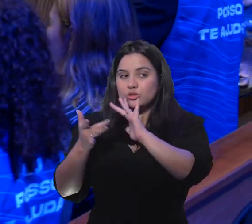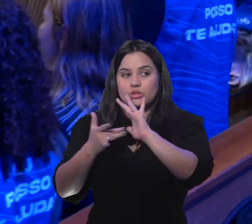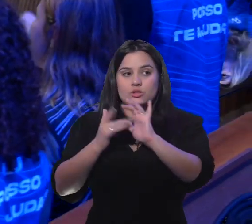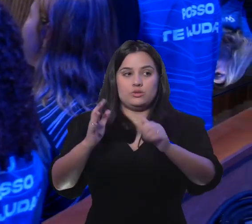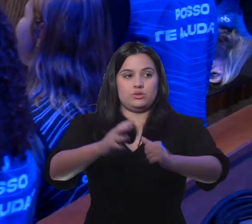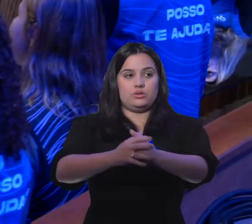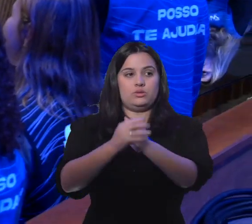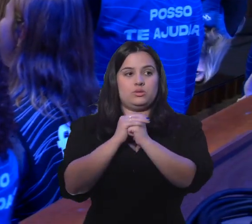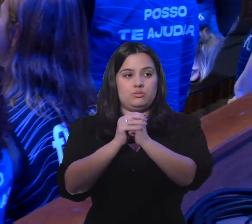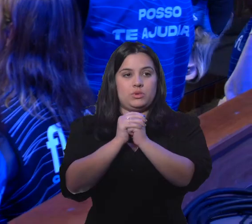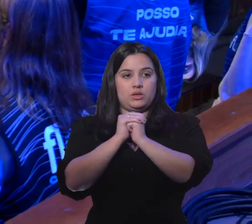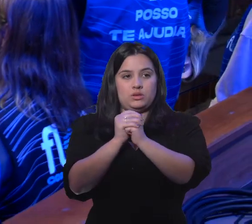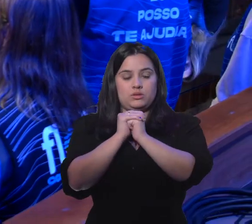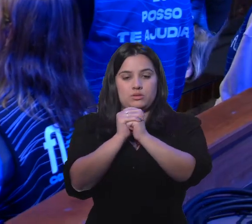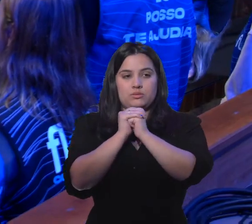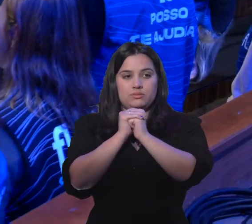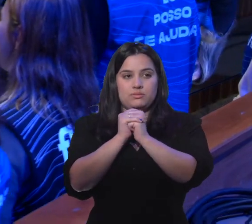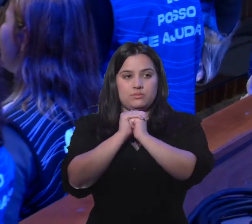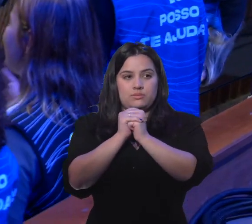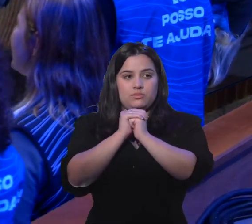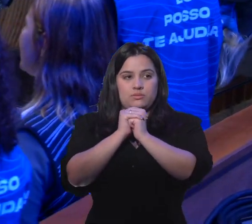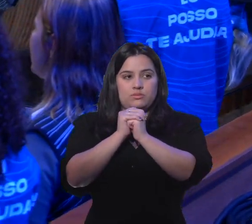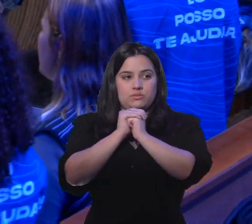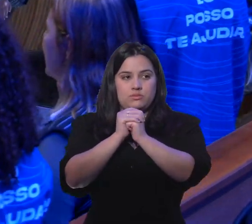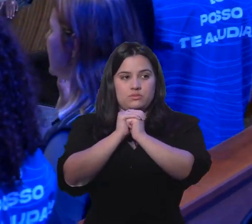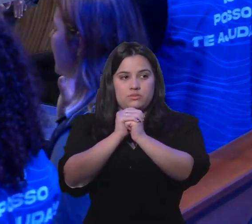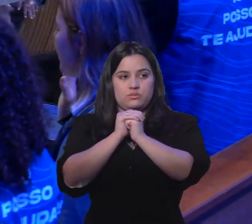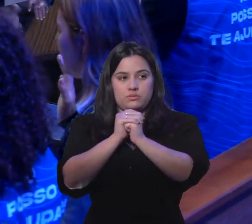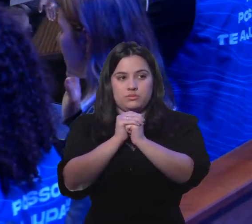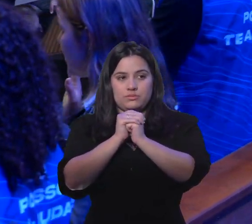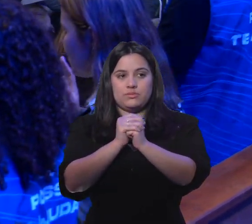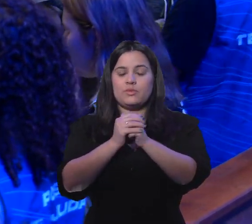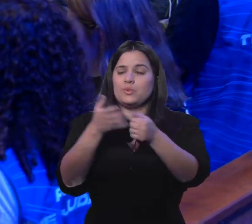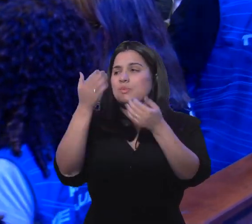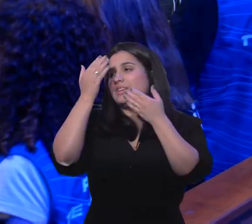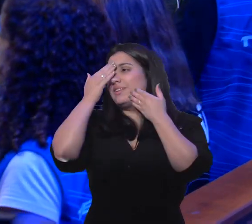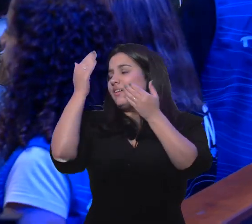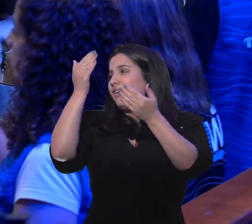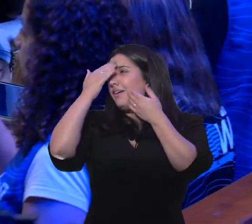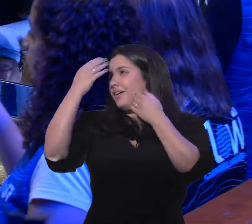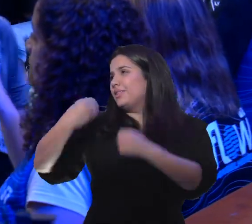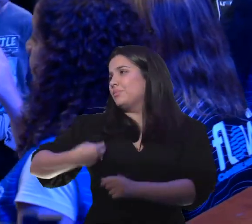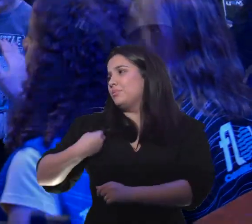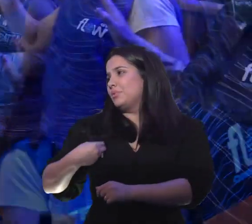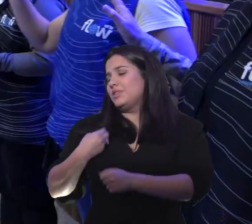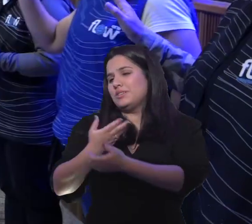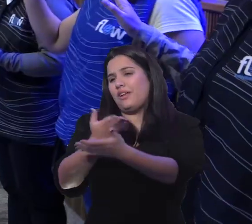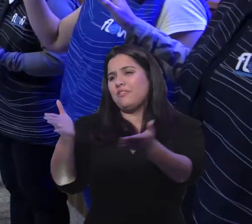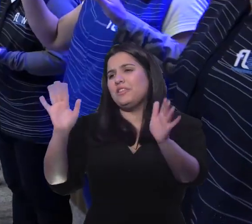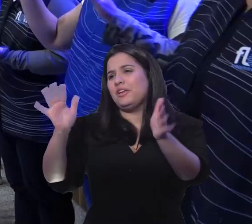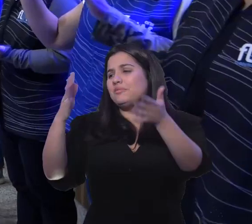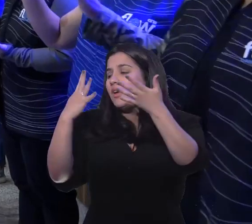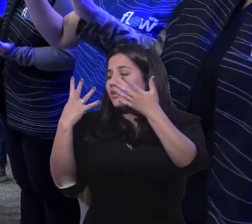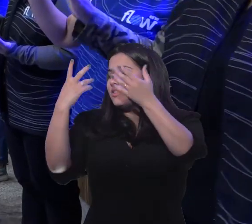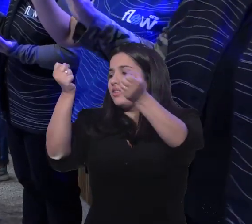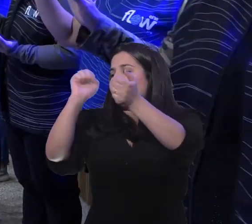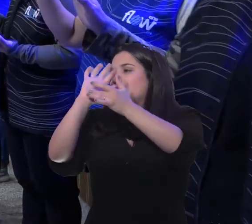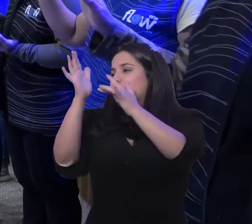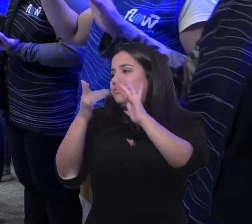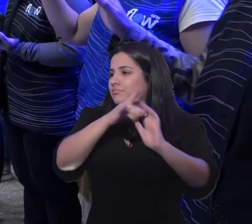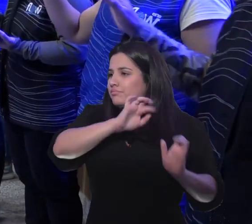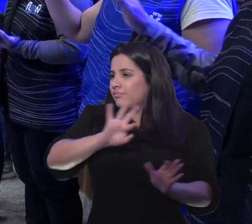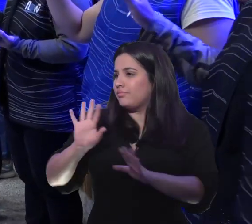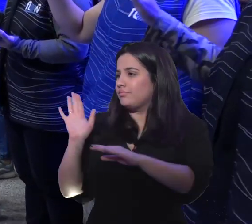Amém. Senhor Deus, muito obrigada por essas vidas que estão aqui, se entregaram diante de Ti nessa noite, Pai. Eu